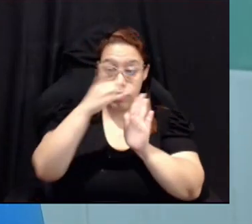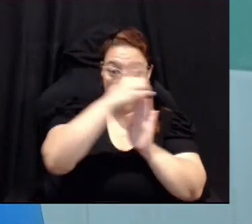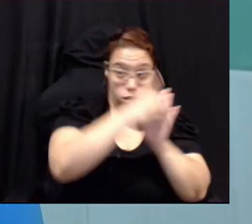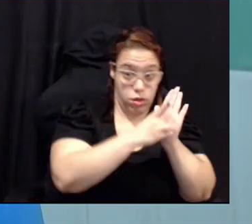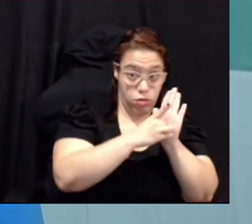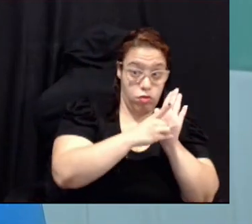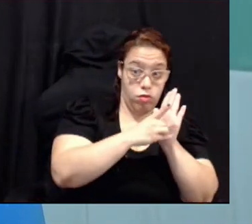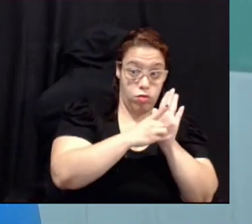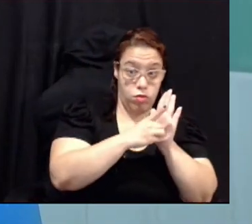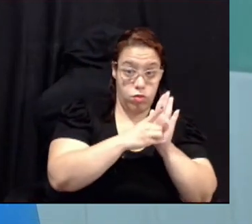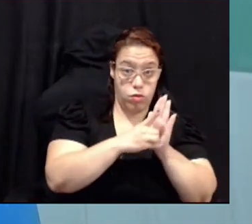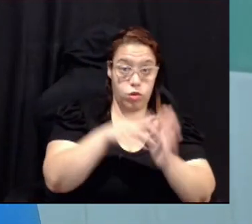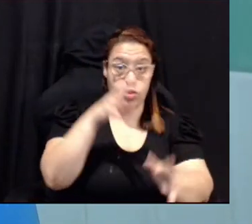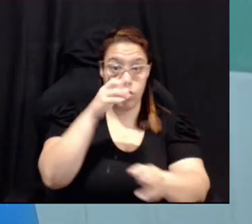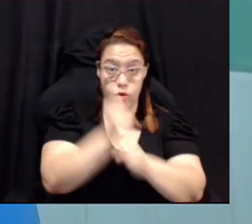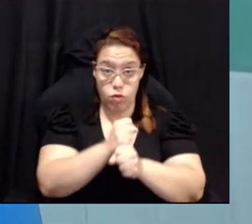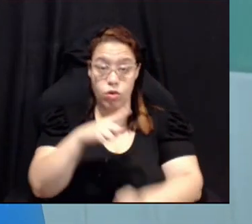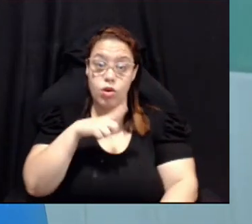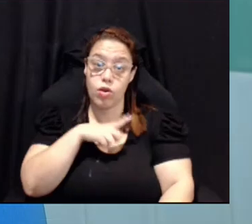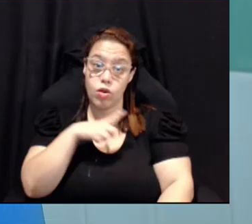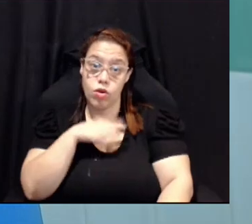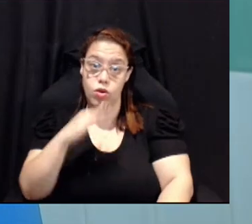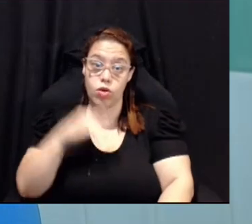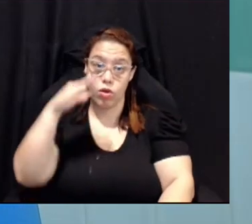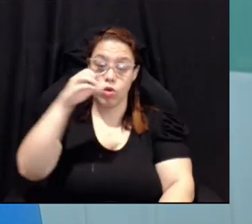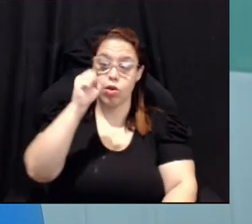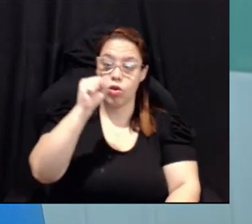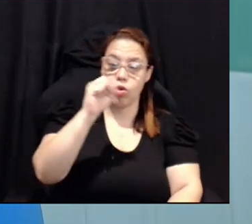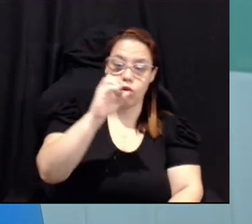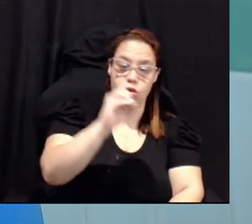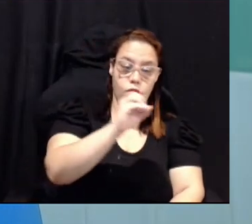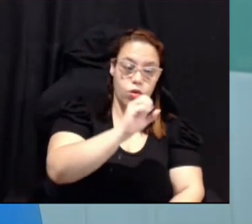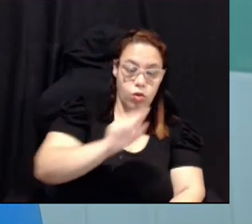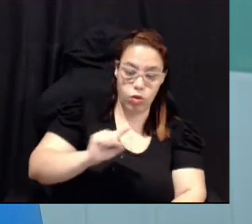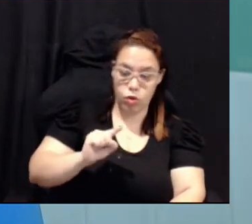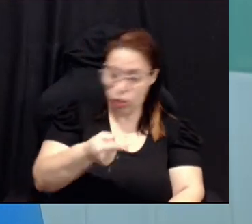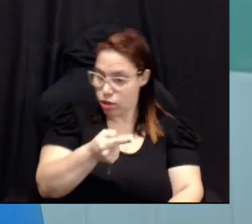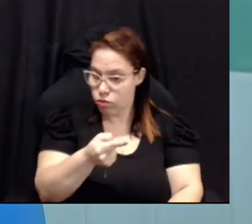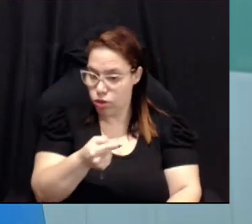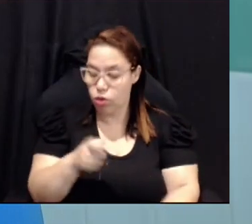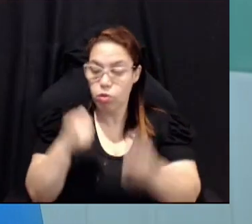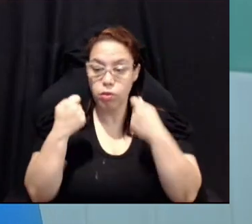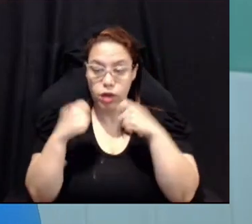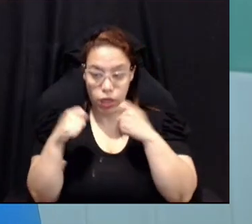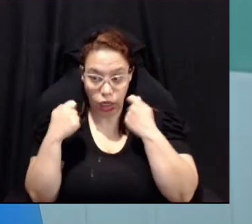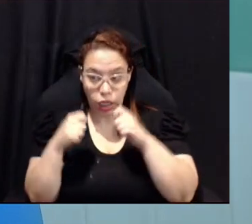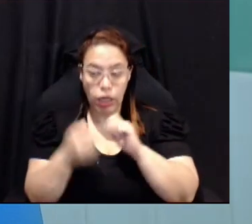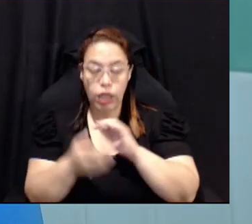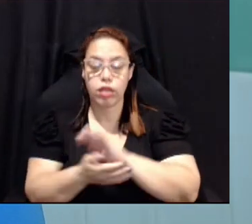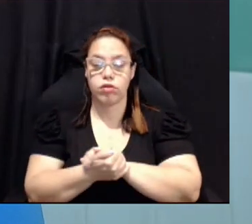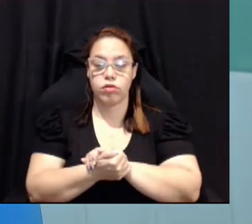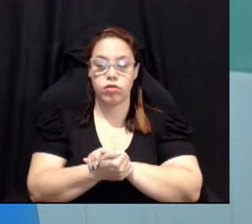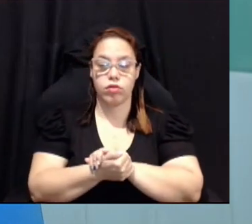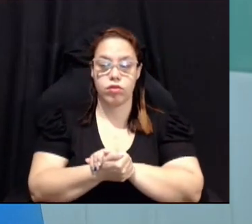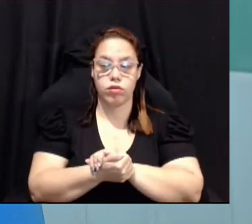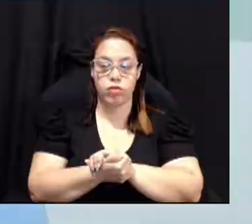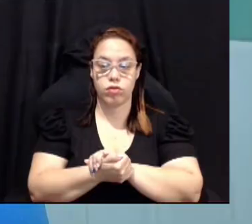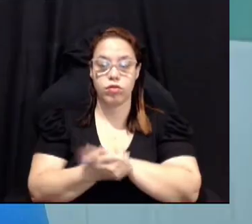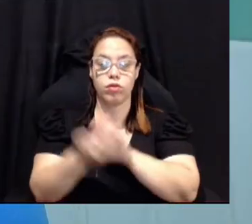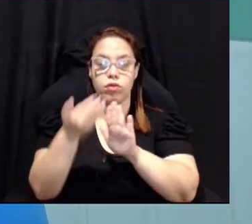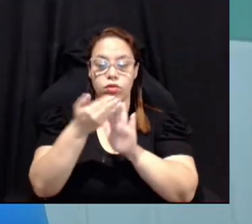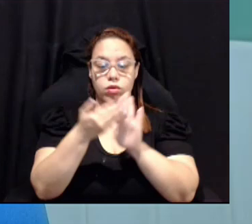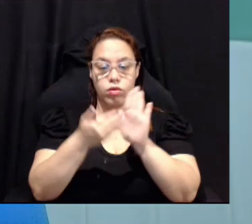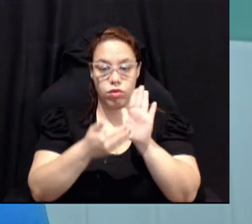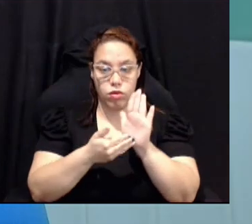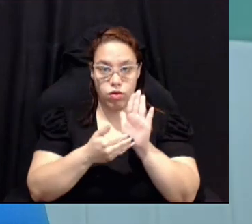de bens acima de 800 mil também precisa ser declarado. Então, tem um conjunto de fatores que causam a obrigação.